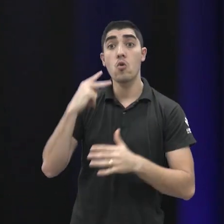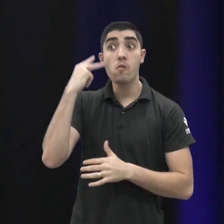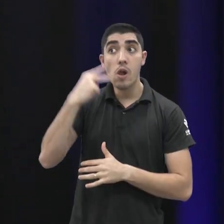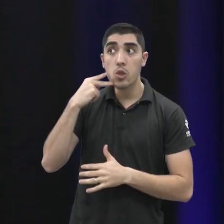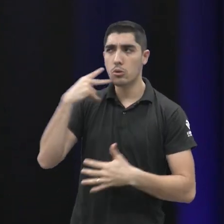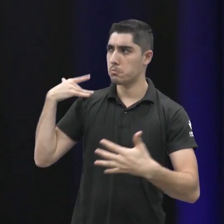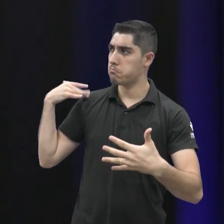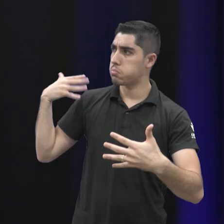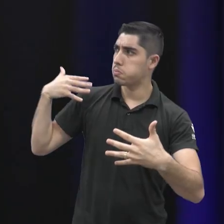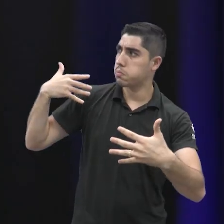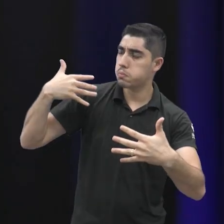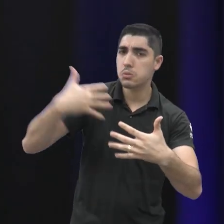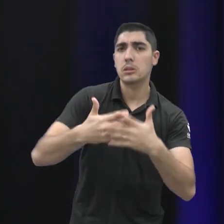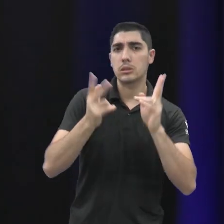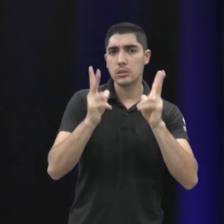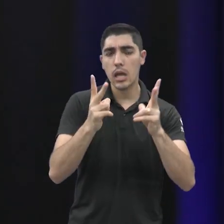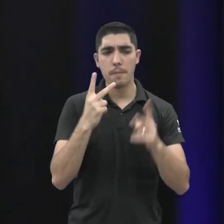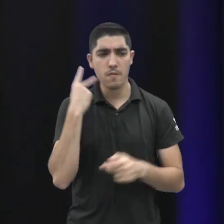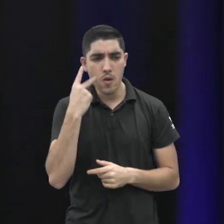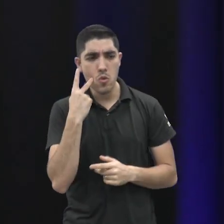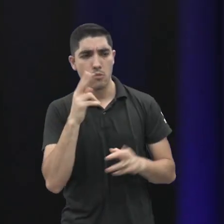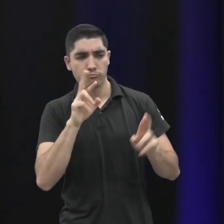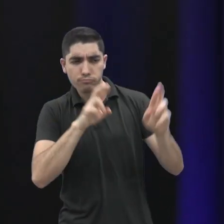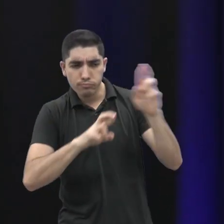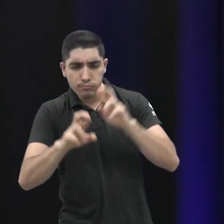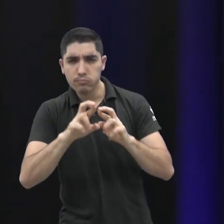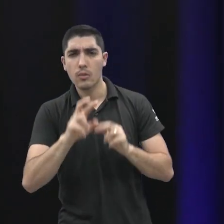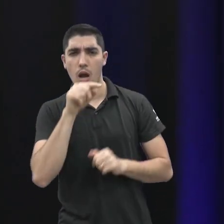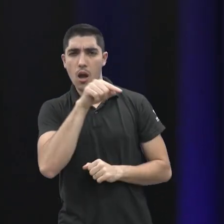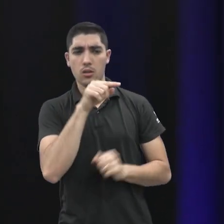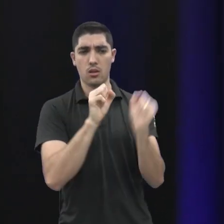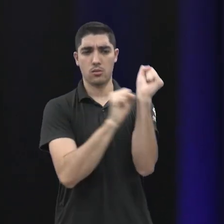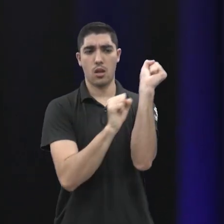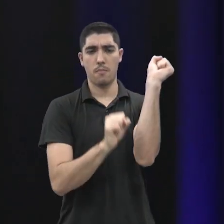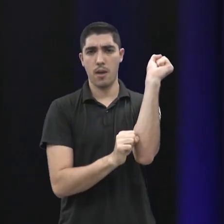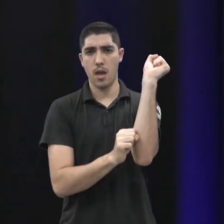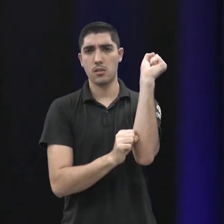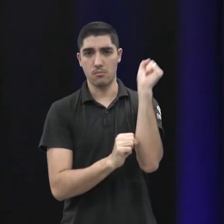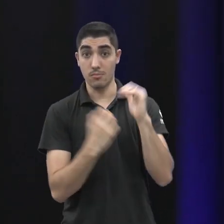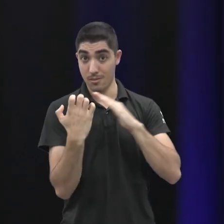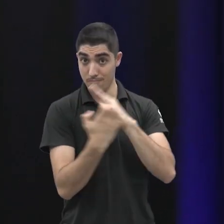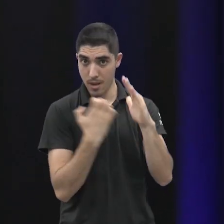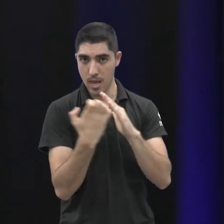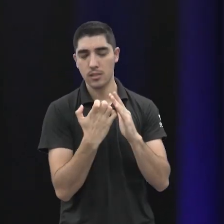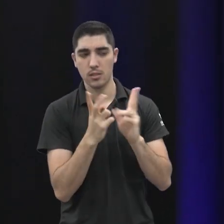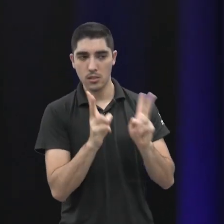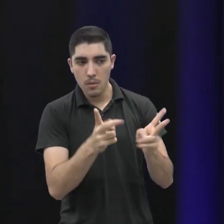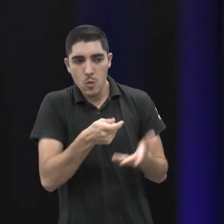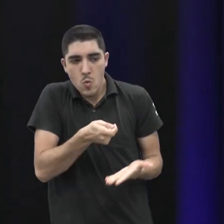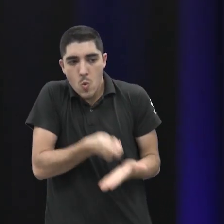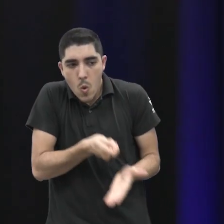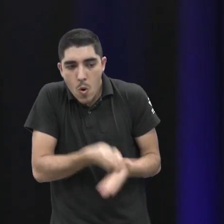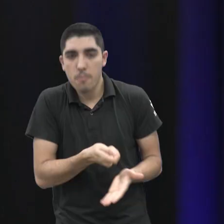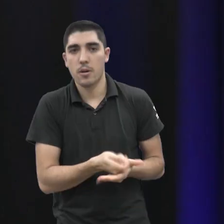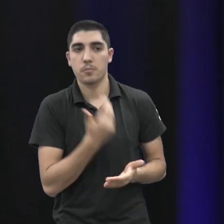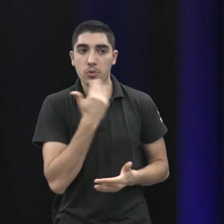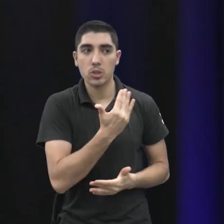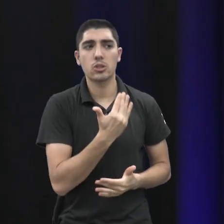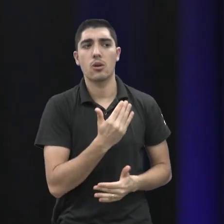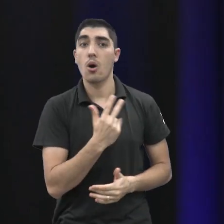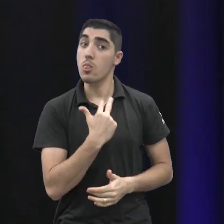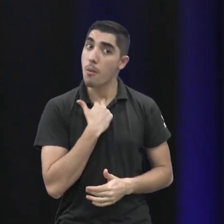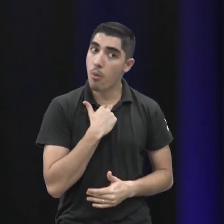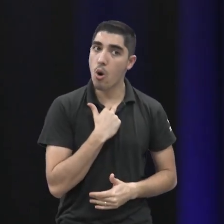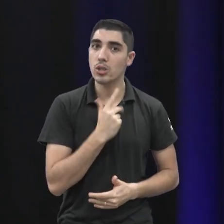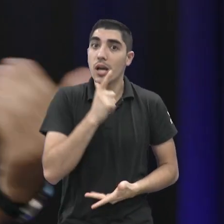vereadores já vêm analisando bem de perto a situação da Sabesp aqui na cidade, principalmente no que tange a